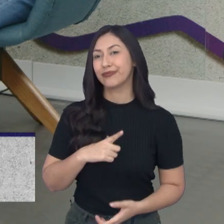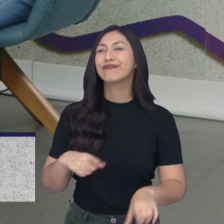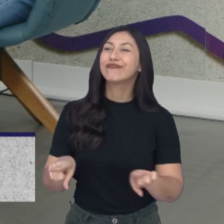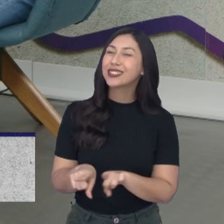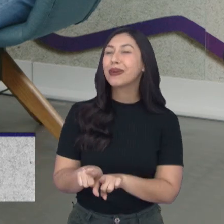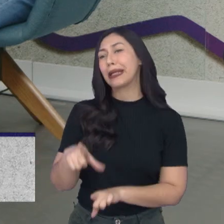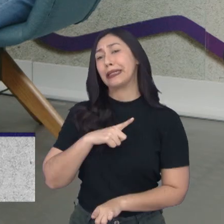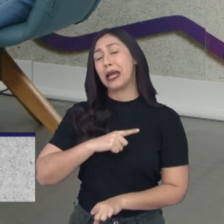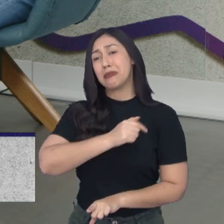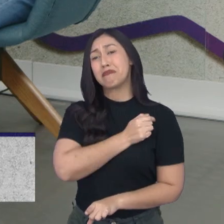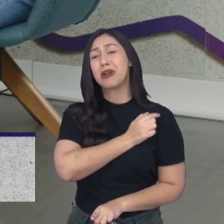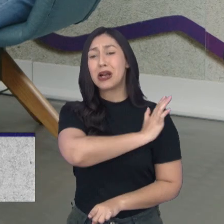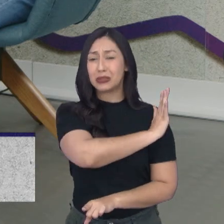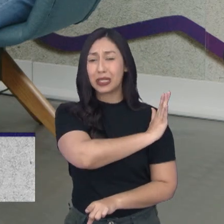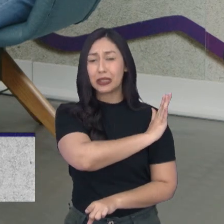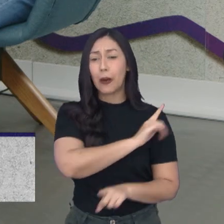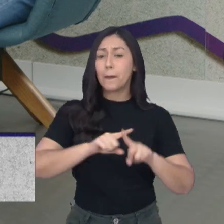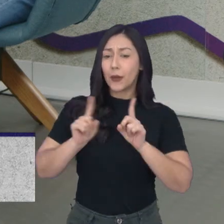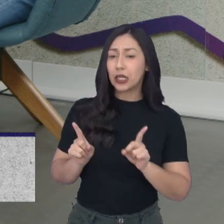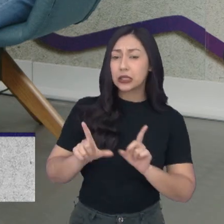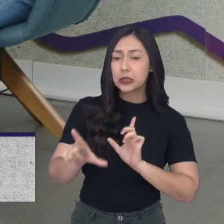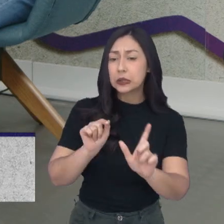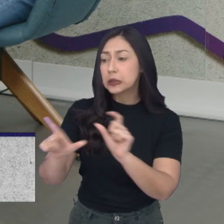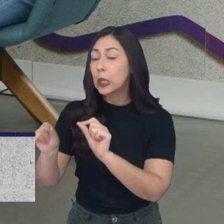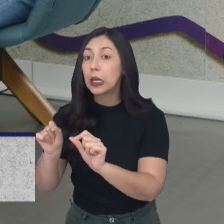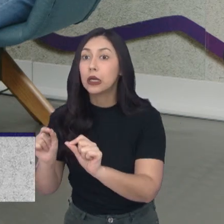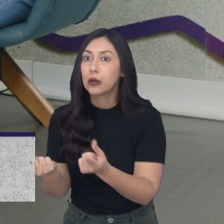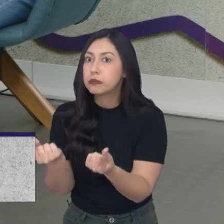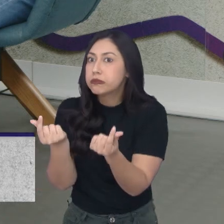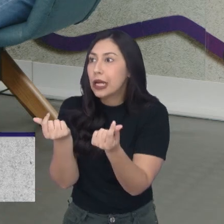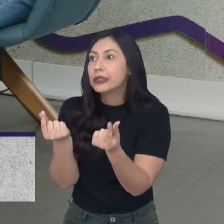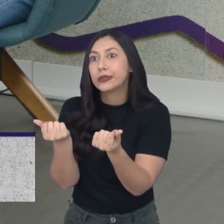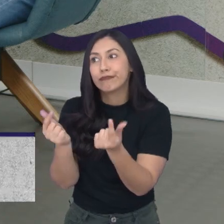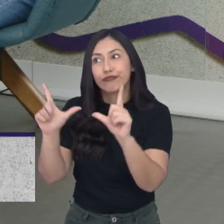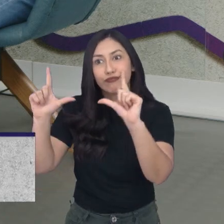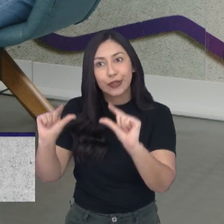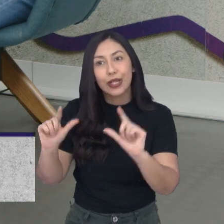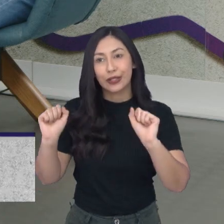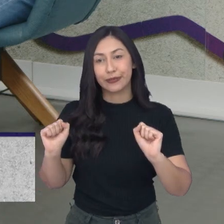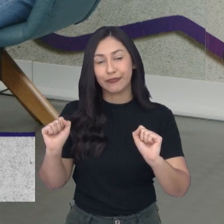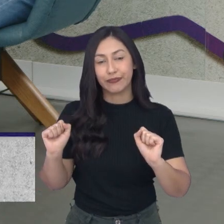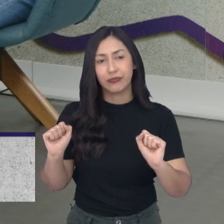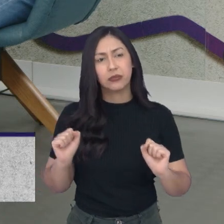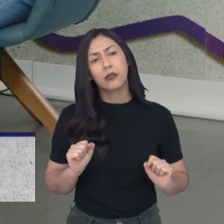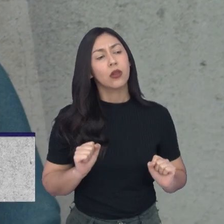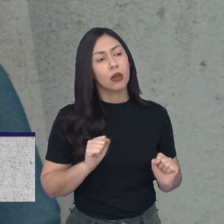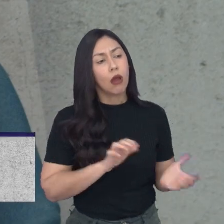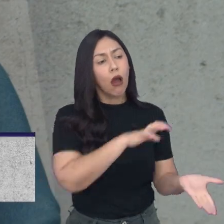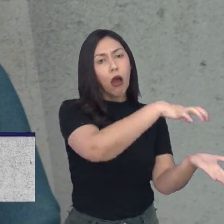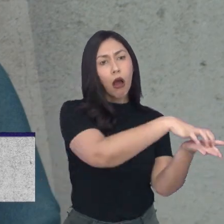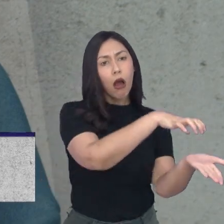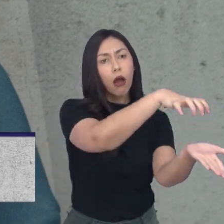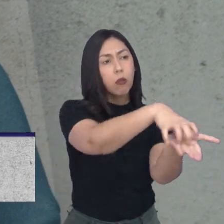ainda, né, e opções acessíveis dentro do mercado. E as áreas, cara, que você